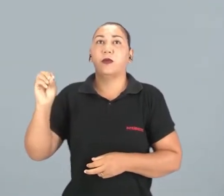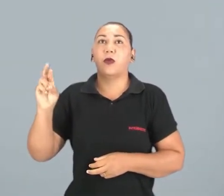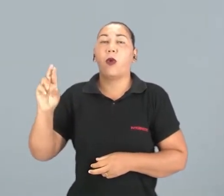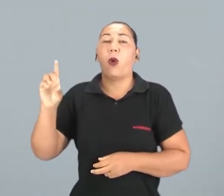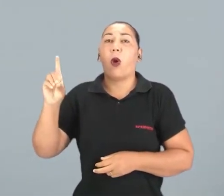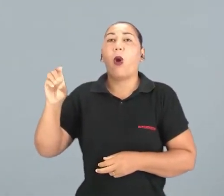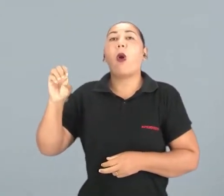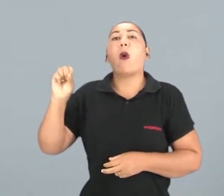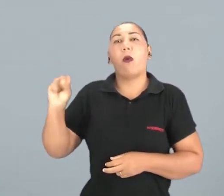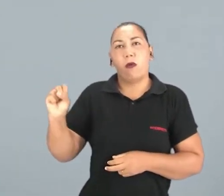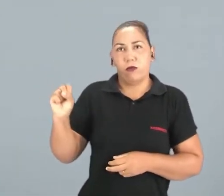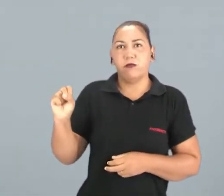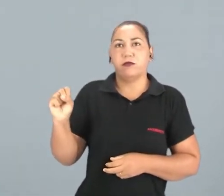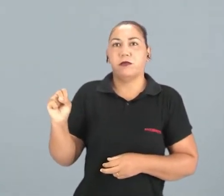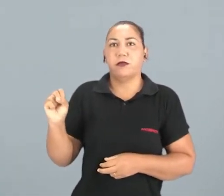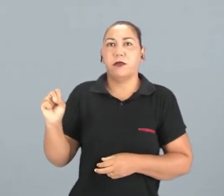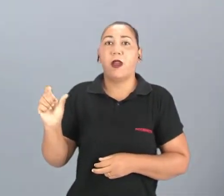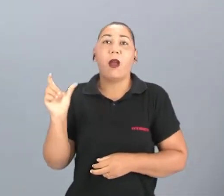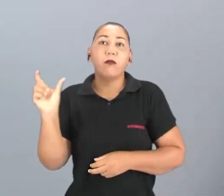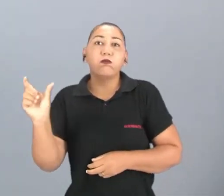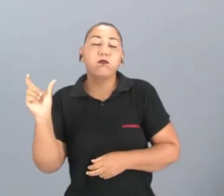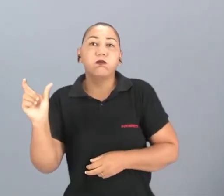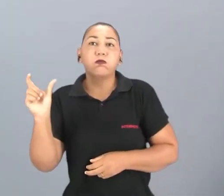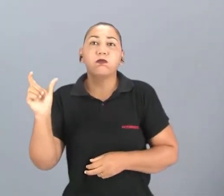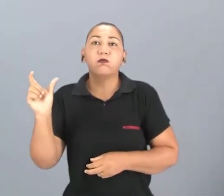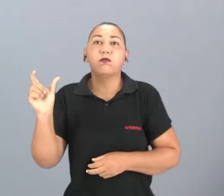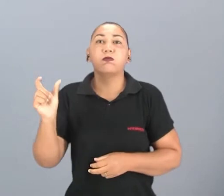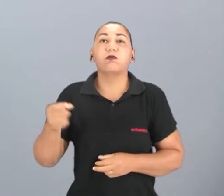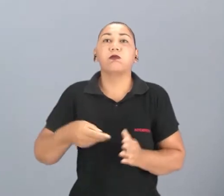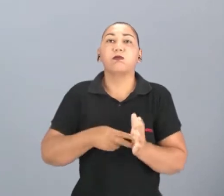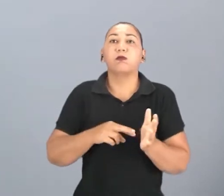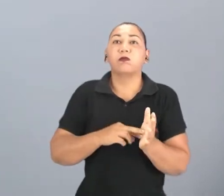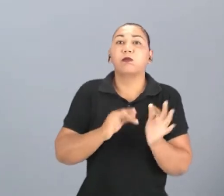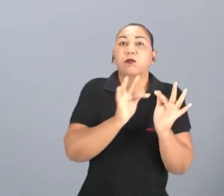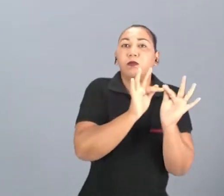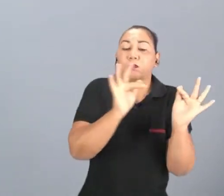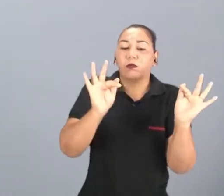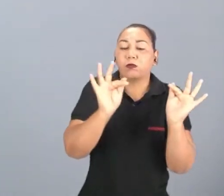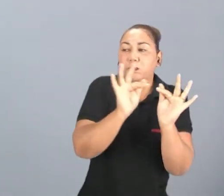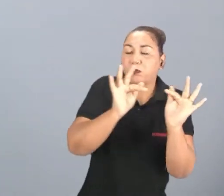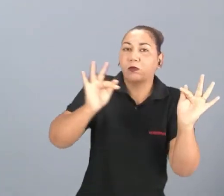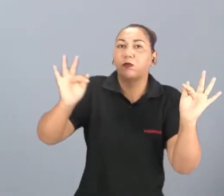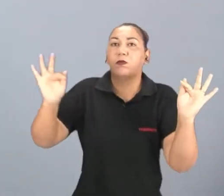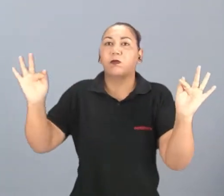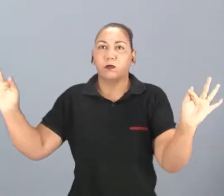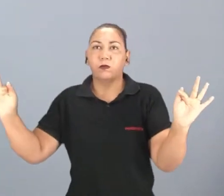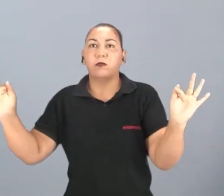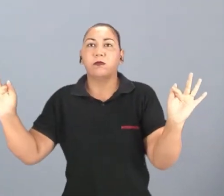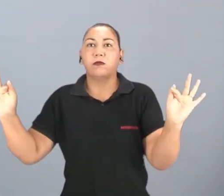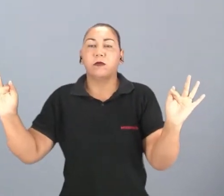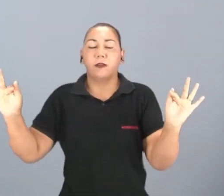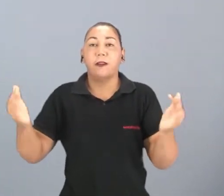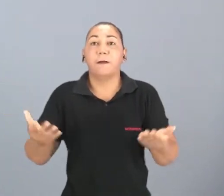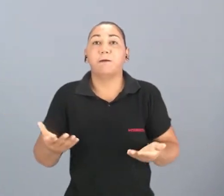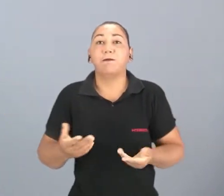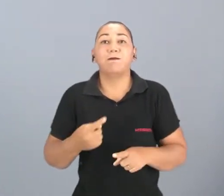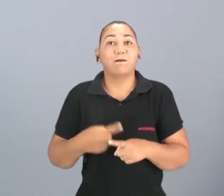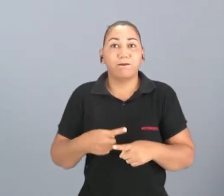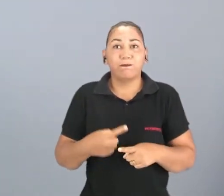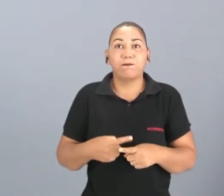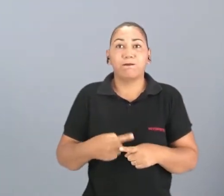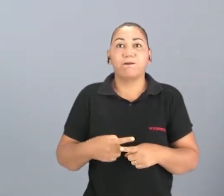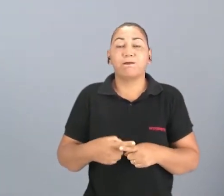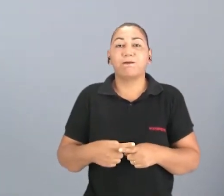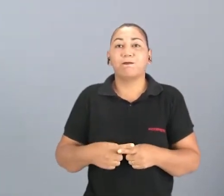de conexão, né? Os linking words são aquelas palavras que ligam uma frase à outra. Pessoal, porque a